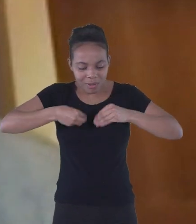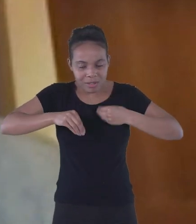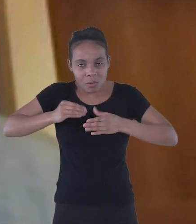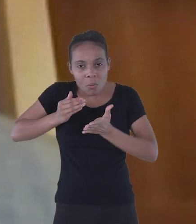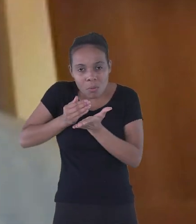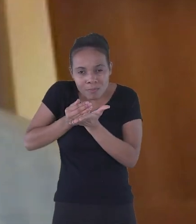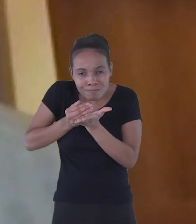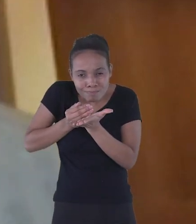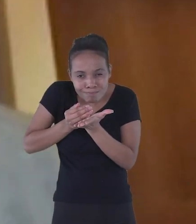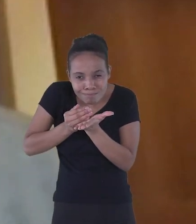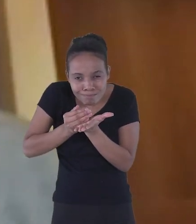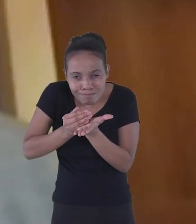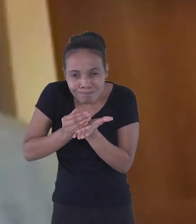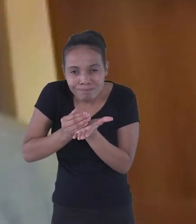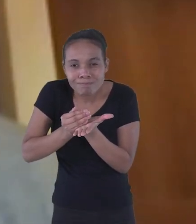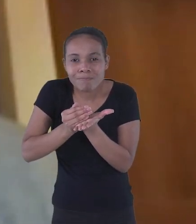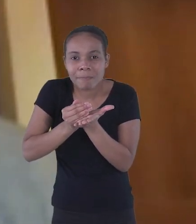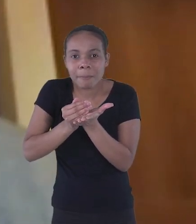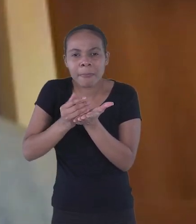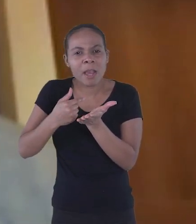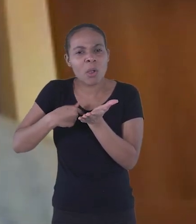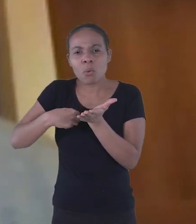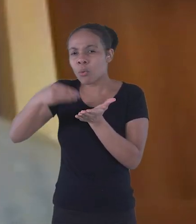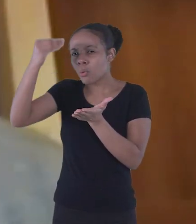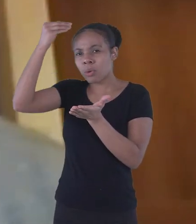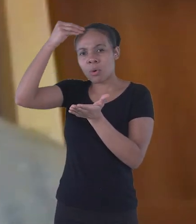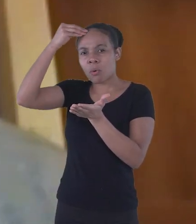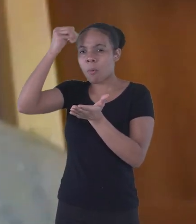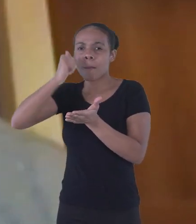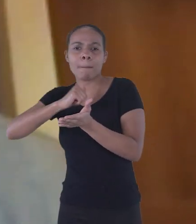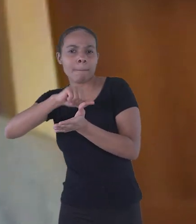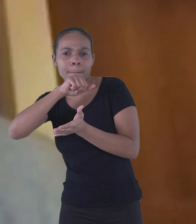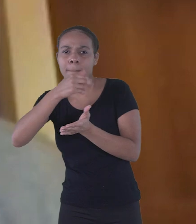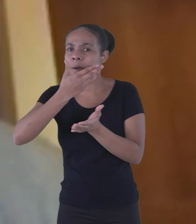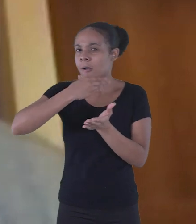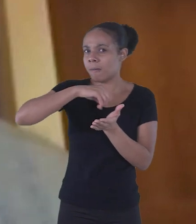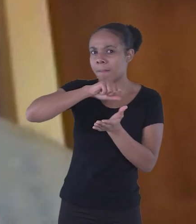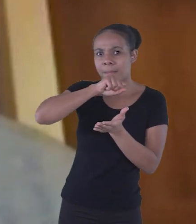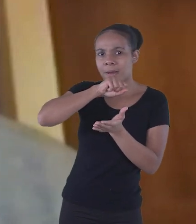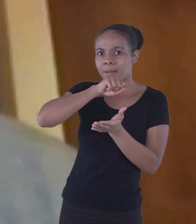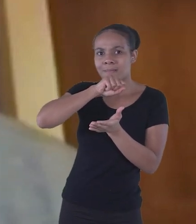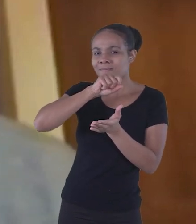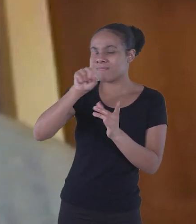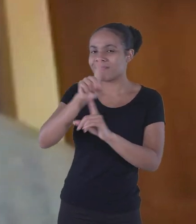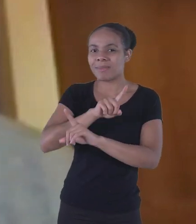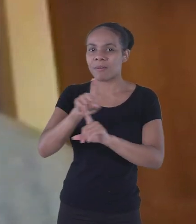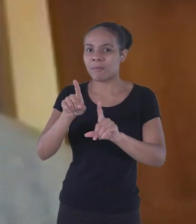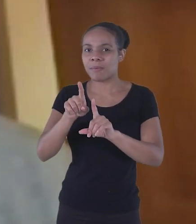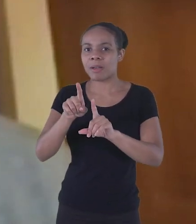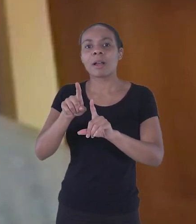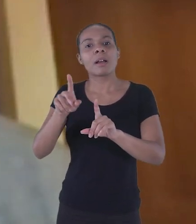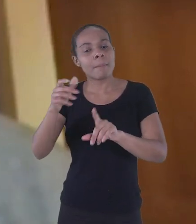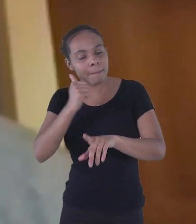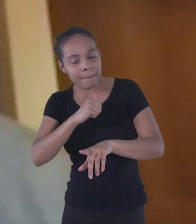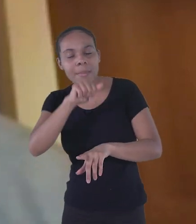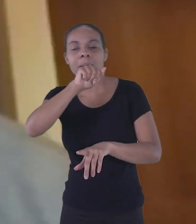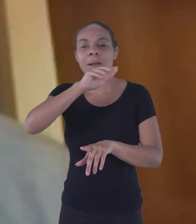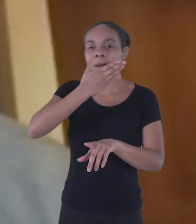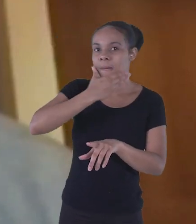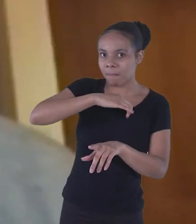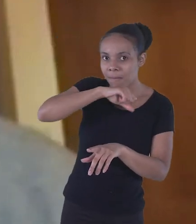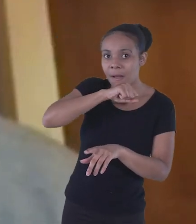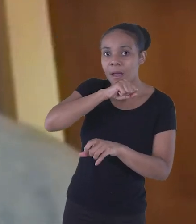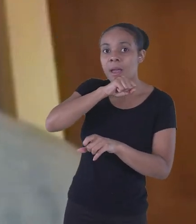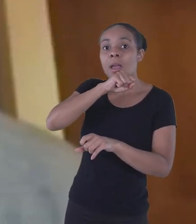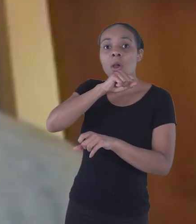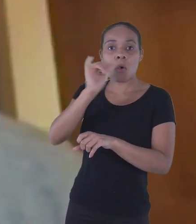pais terem... Tudo bem, a minha mãe e meu pai ficavam me usando como confidentes, mas daí para eu achar que eu é que vou